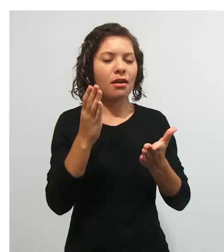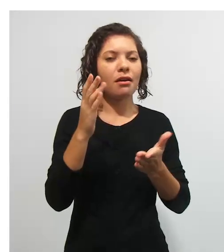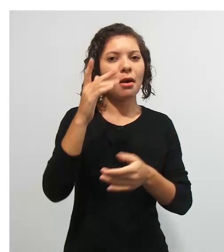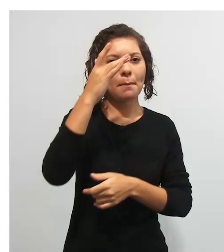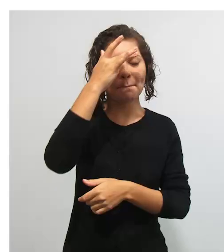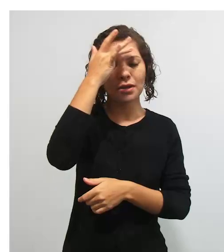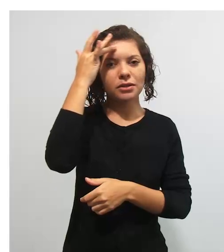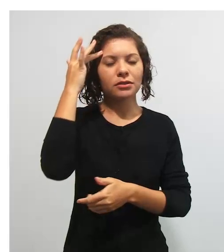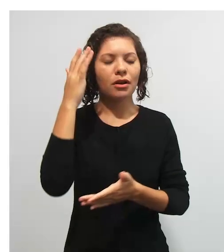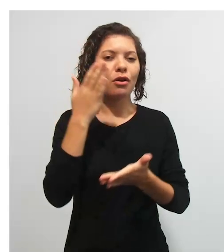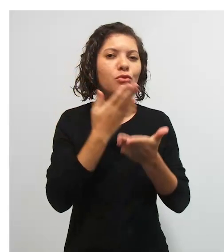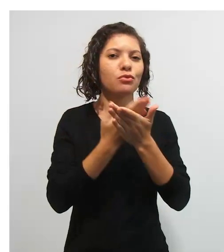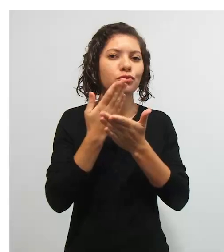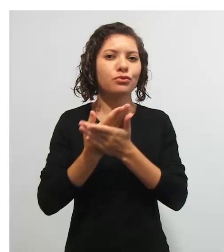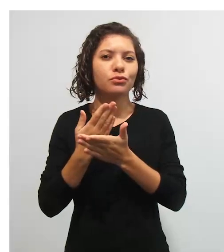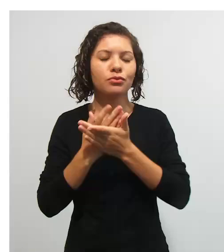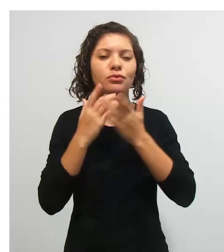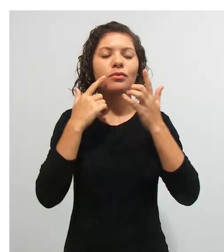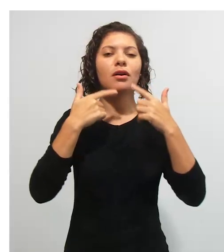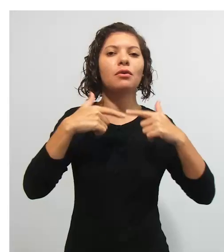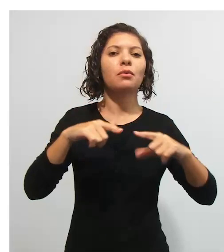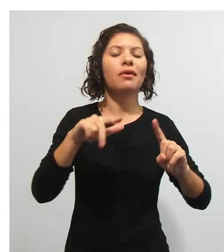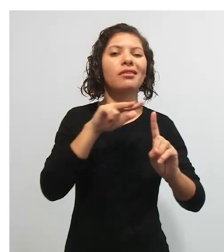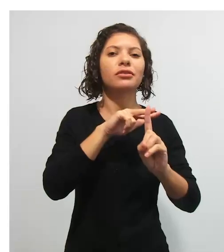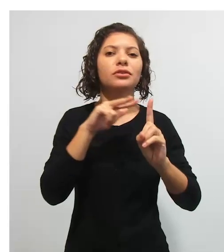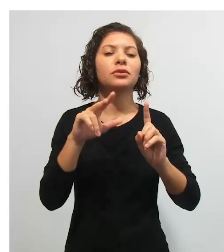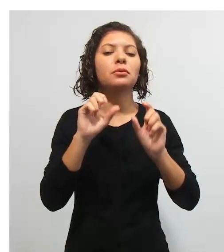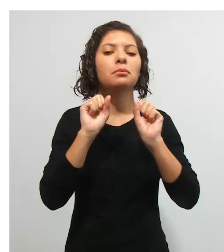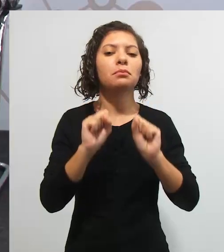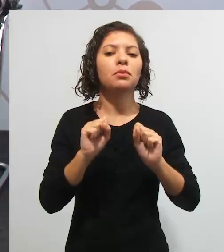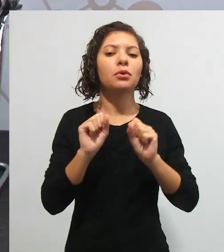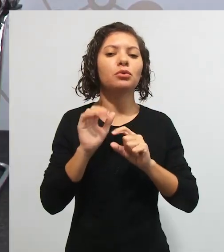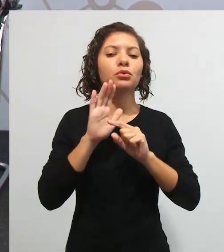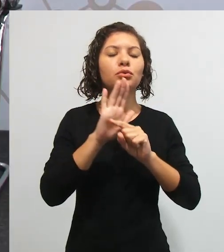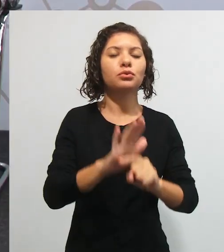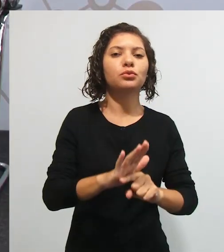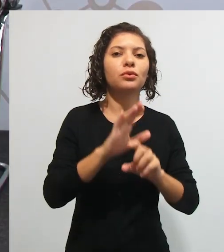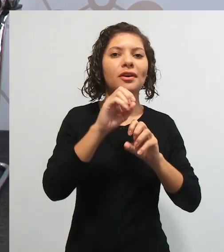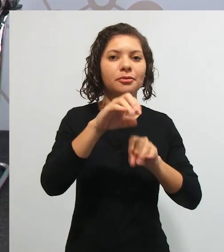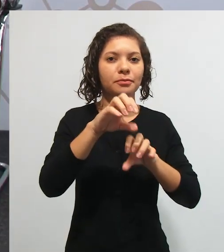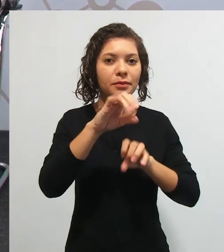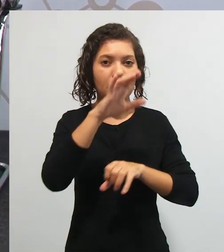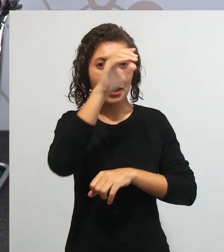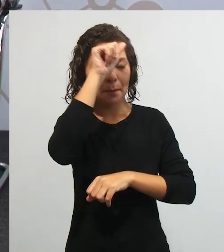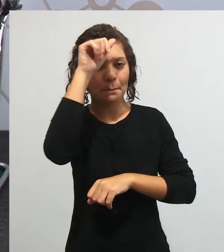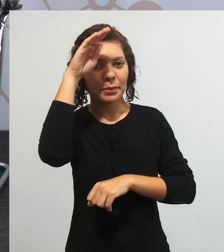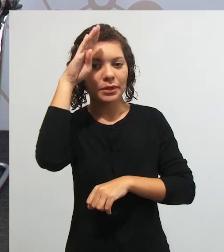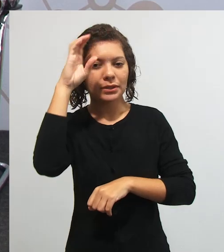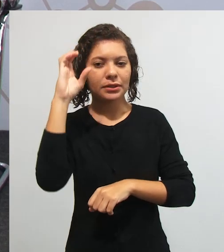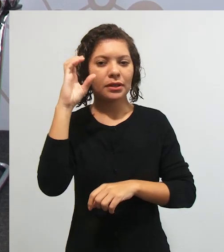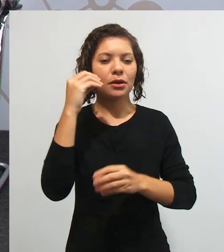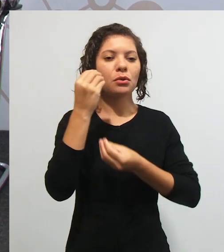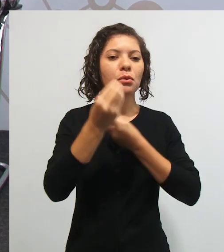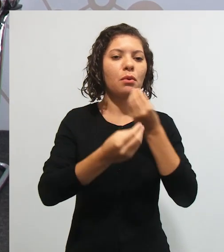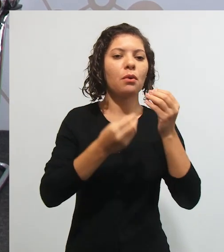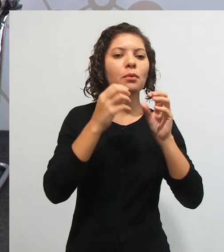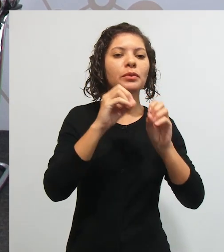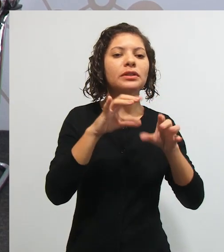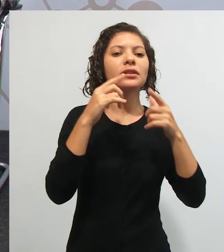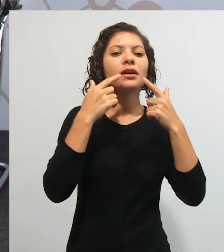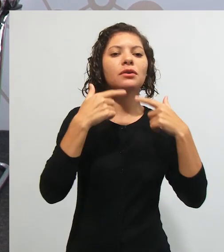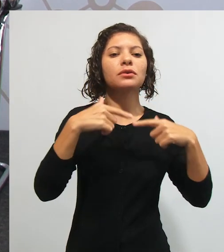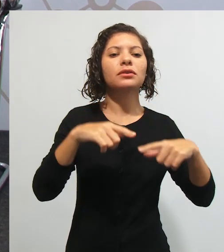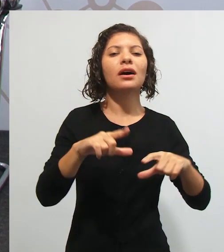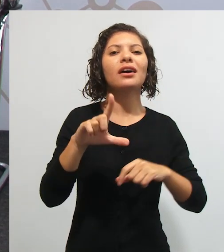né, estudiosos da linguagem nessa perspectiva, podem contribuir com o processo de alfabetização? Como ensinar as crianças a